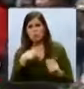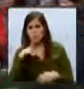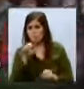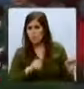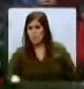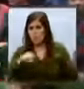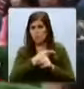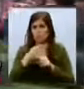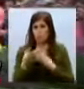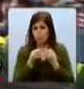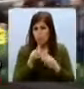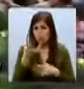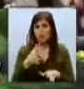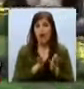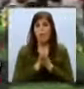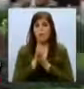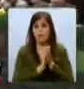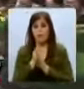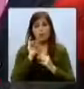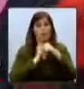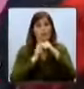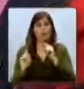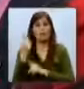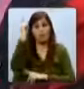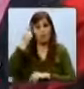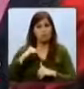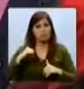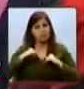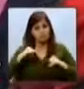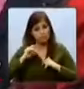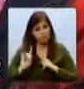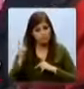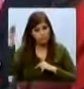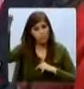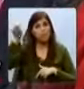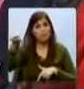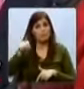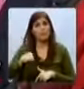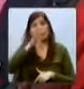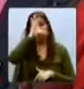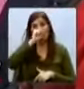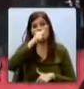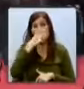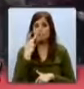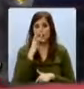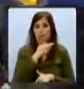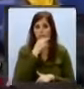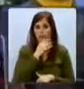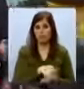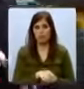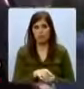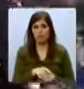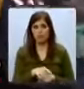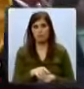porque muitos aproveitam os freados de ano novo para viajar mas foi também para eles que o governo de Macau se dirigiu um ano